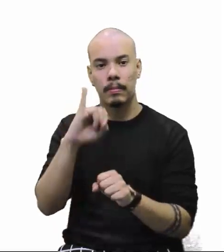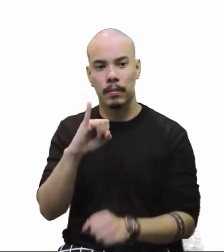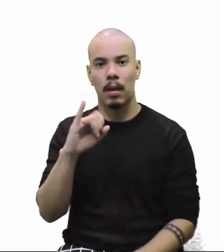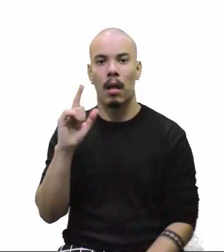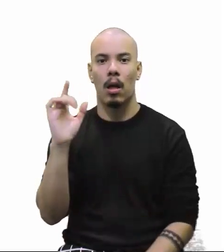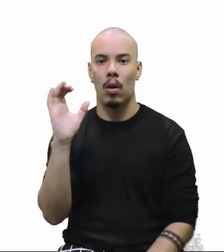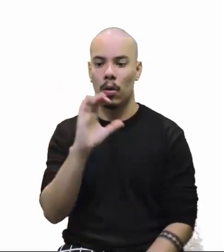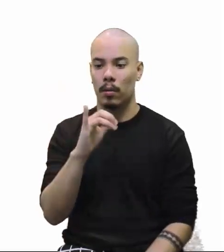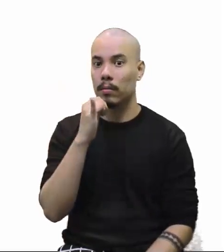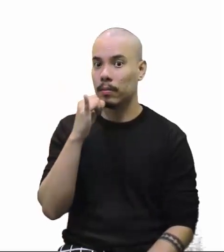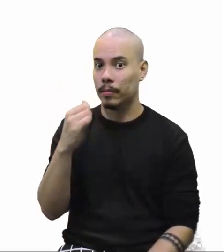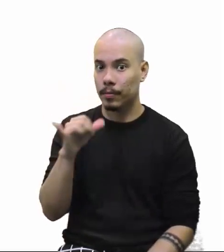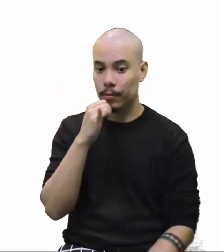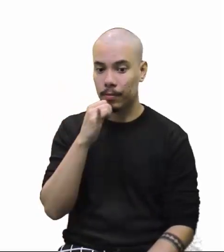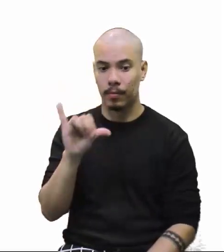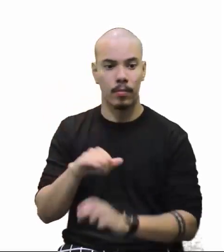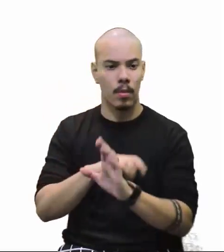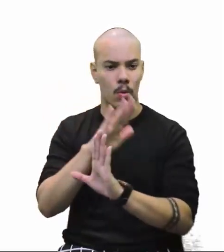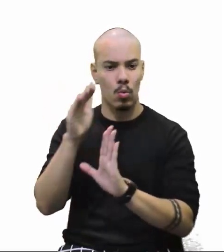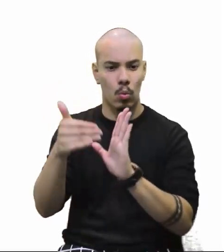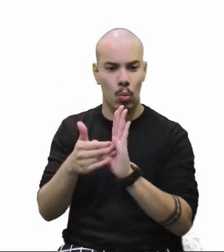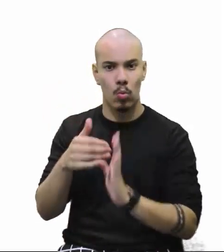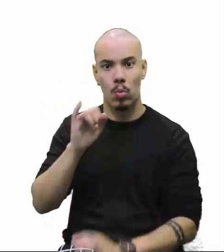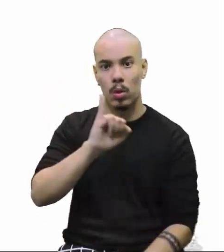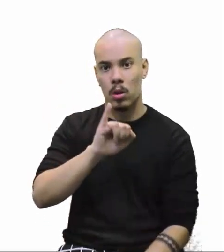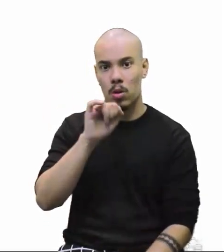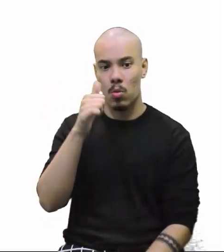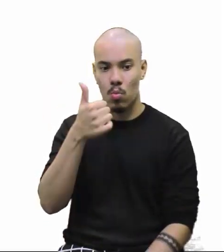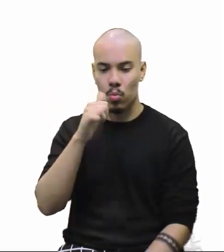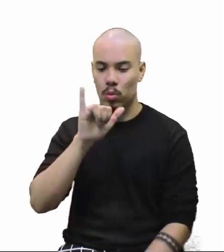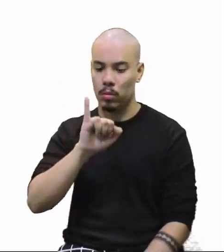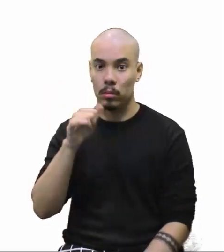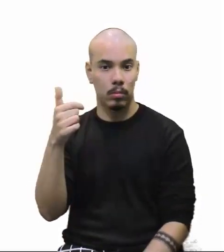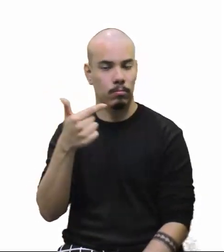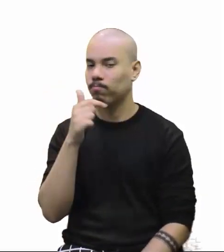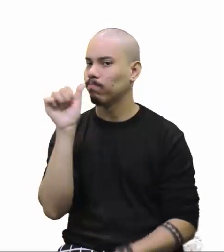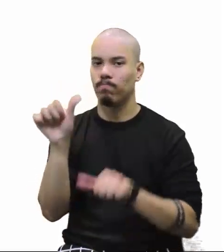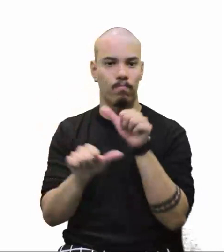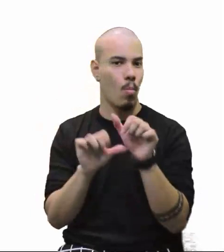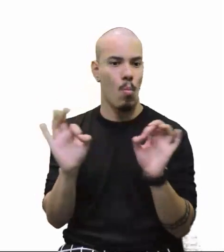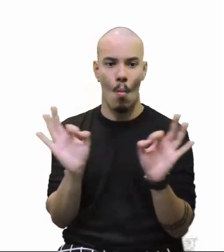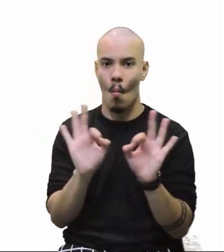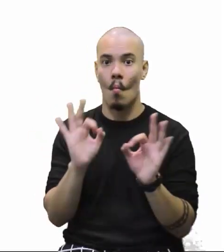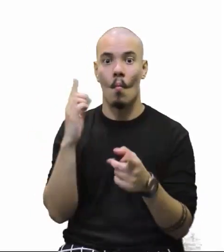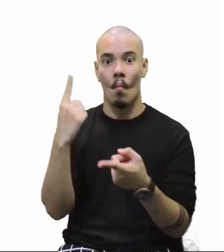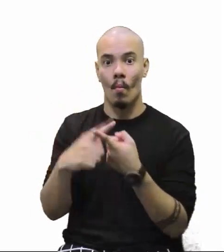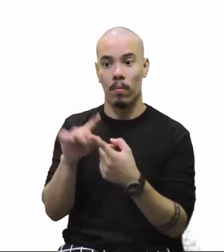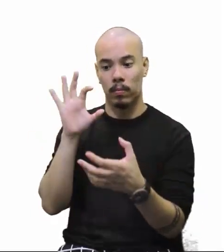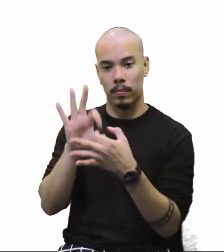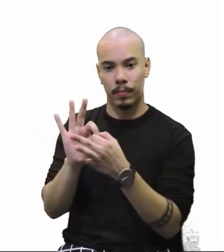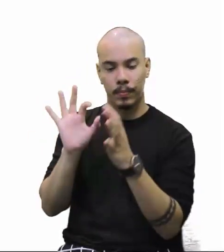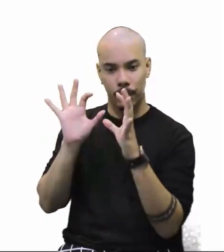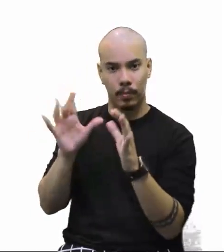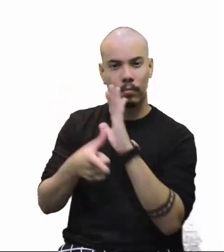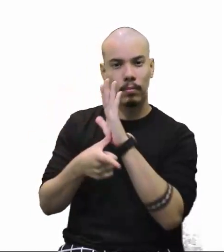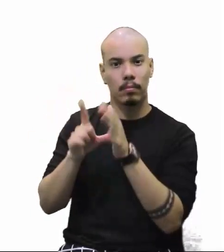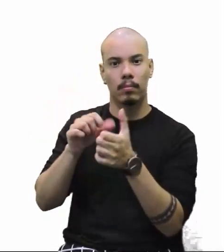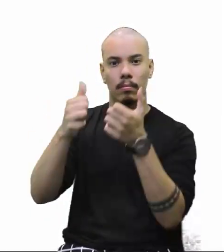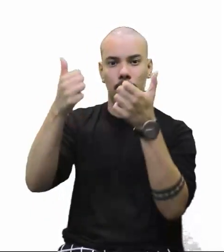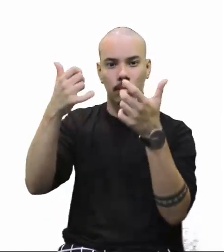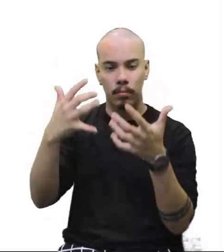você percebe que todas essas, ó, e 1 e 2, isso aqui não vai mudar, porque na associação em série, já foi